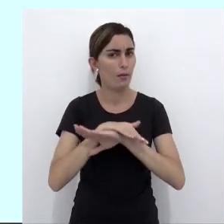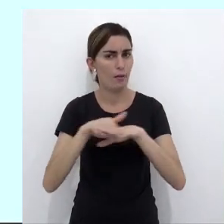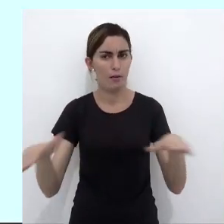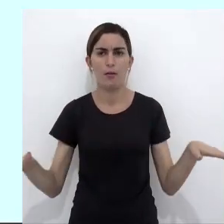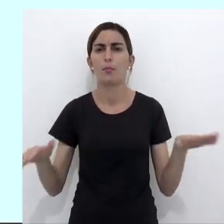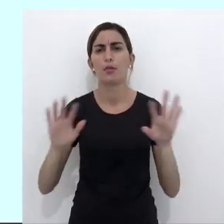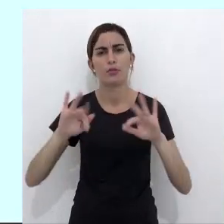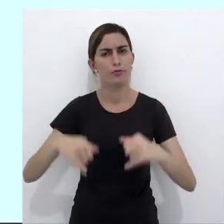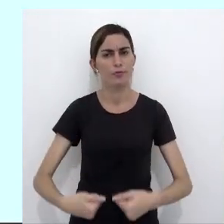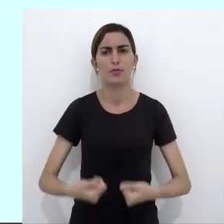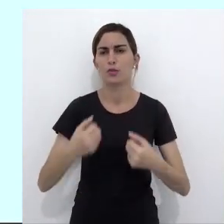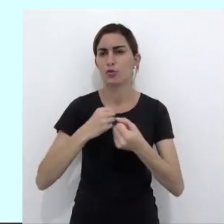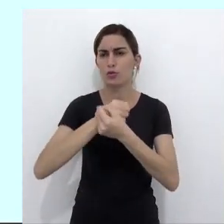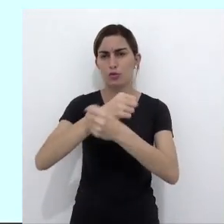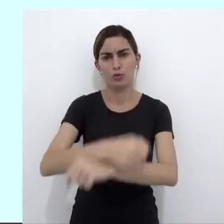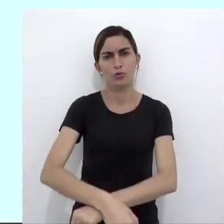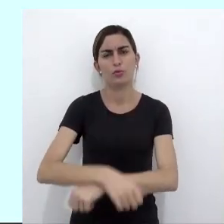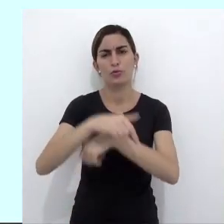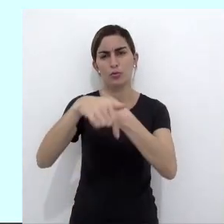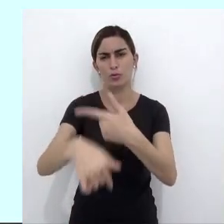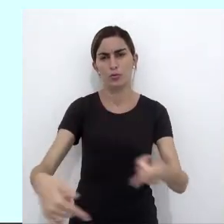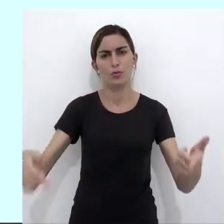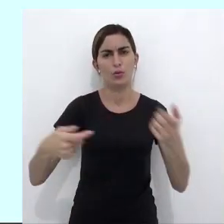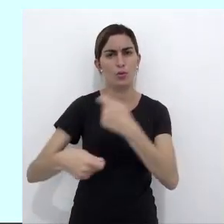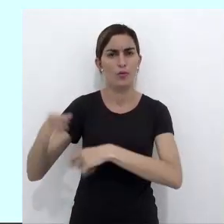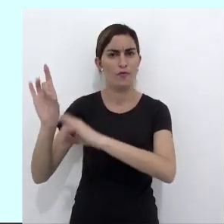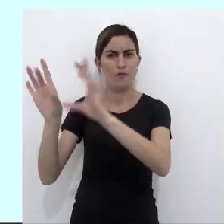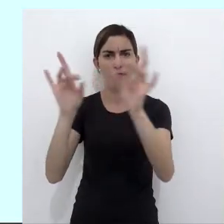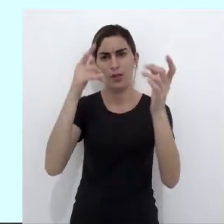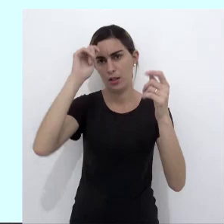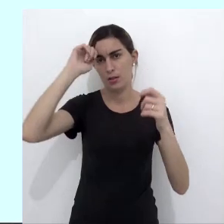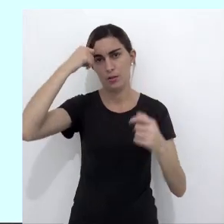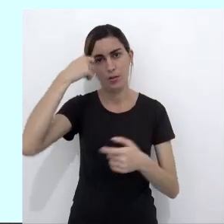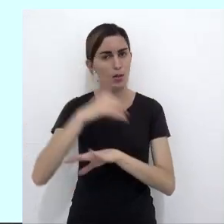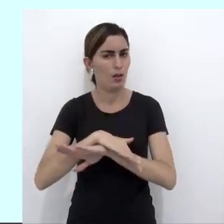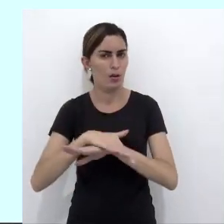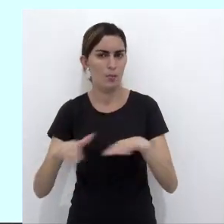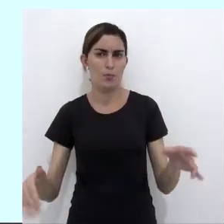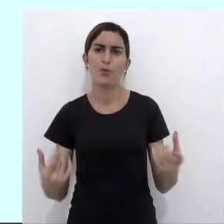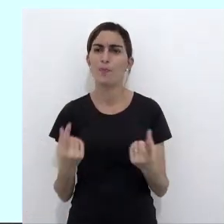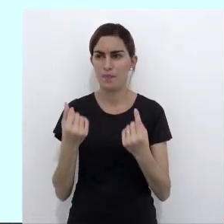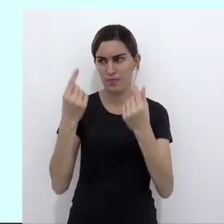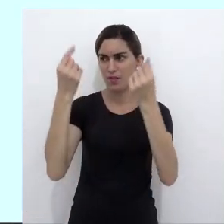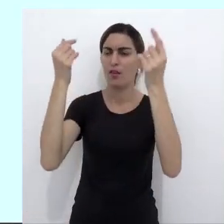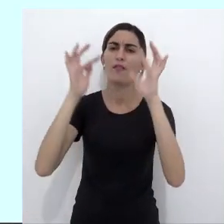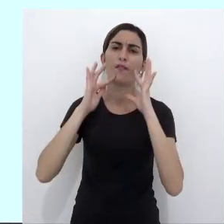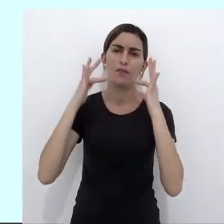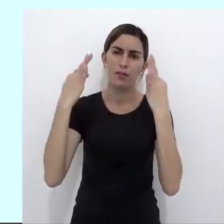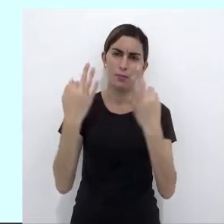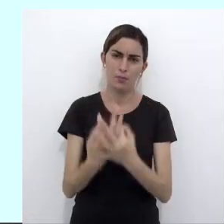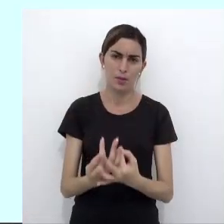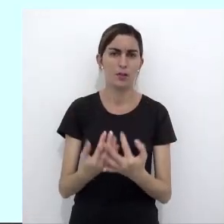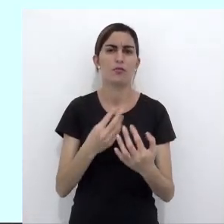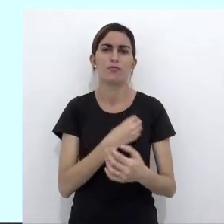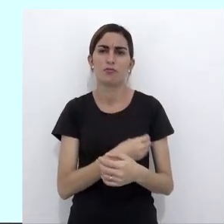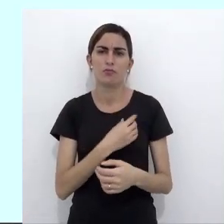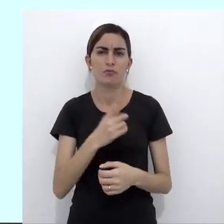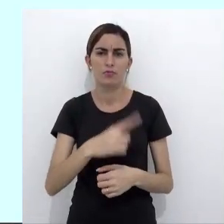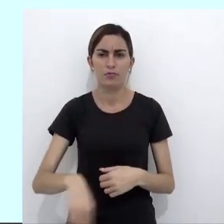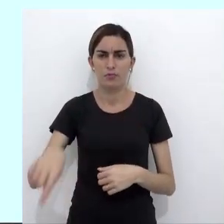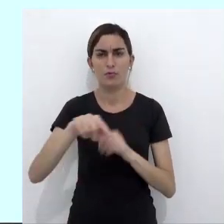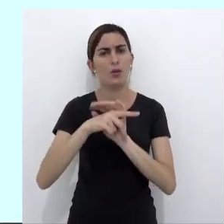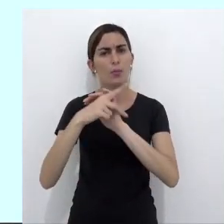no Brasil, o fim do tráfico negreiro, que era um grande negócio para a época, grandes famílias viviam, né? Inclusive o